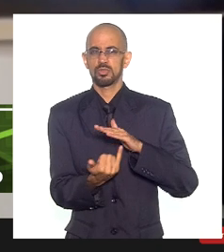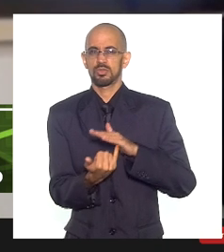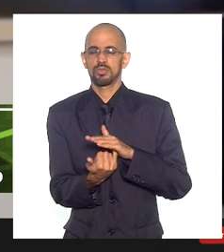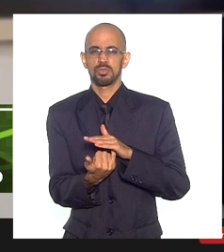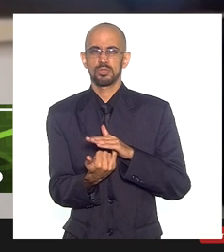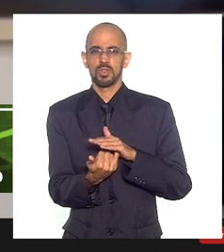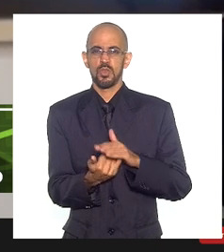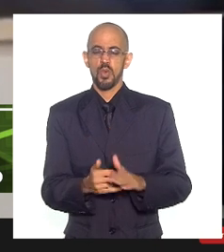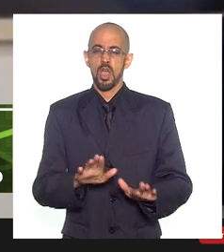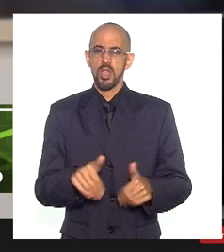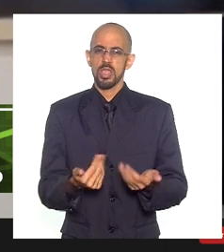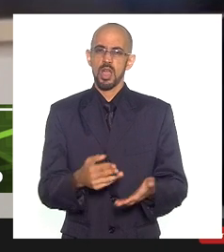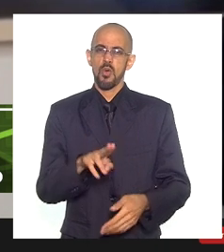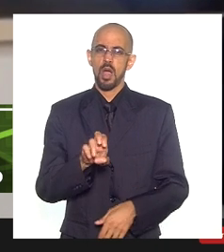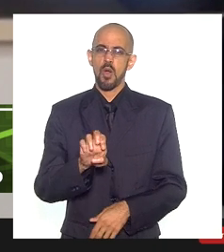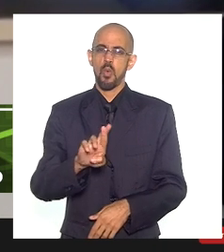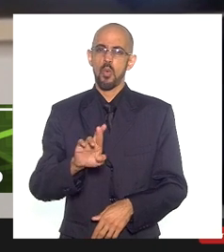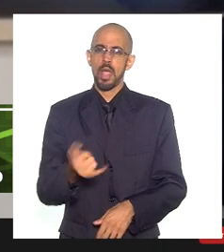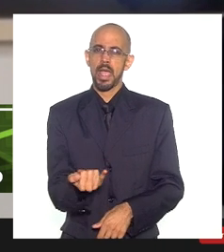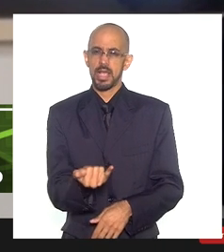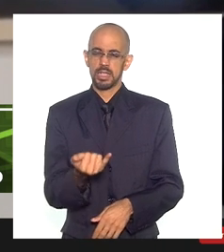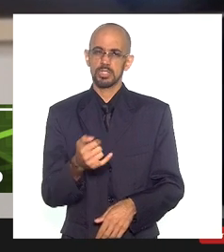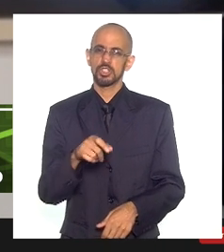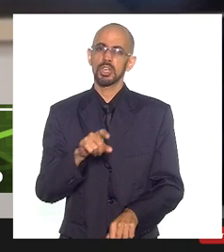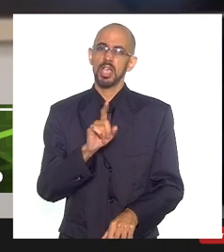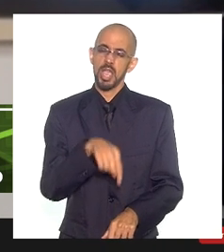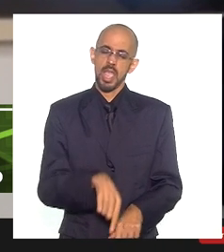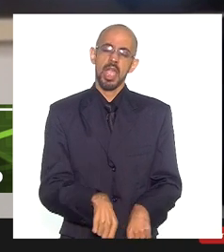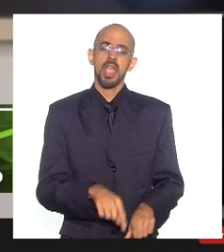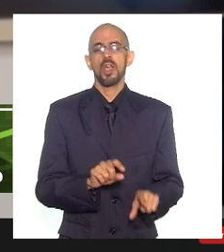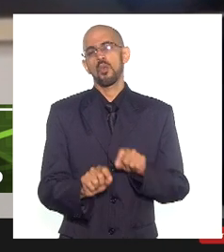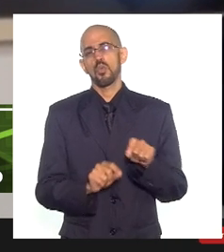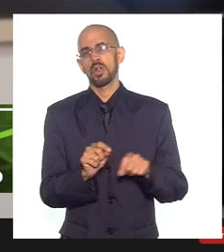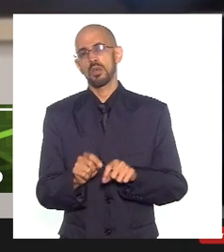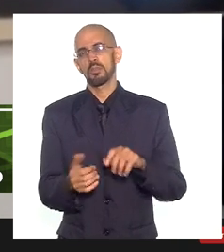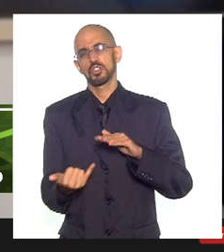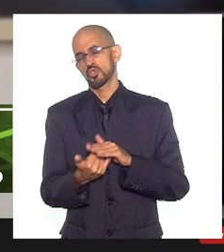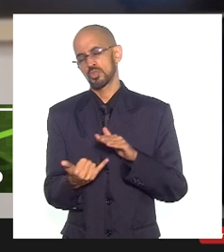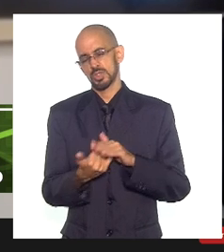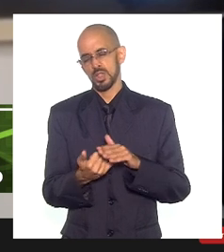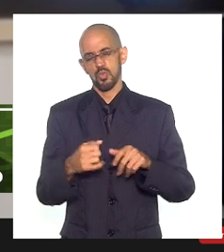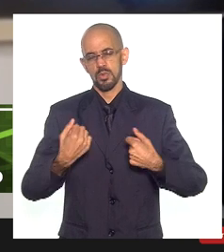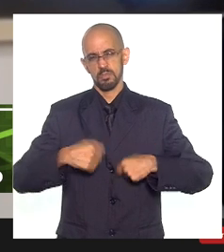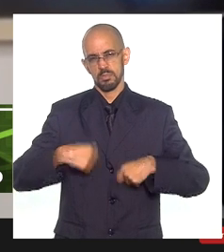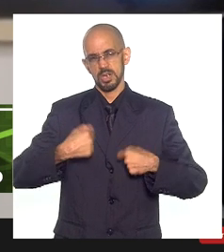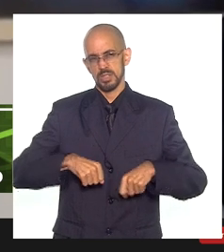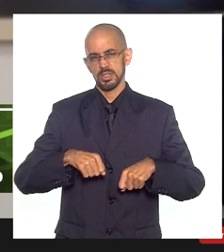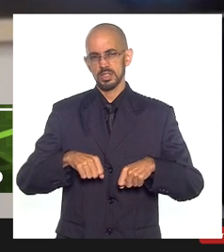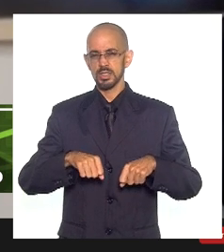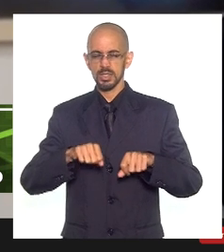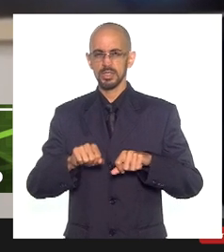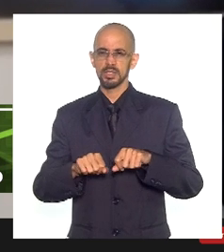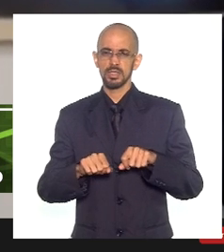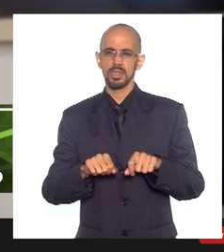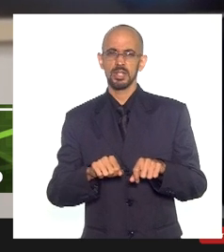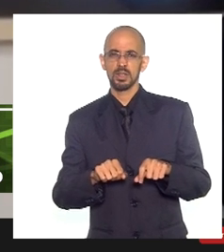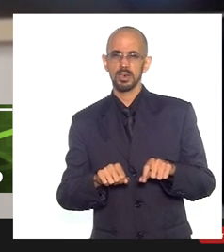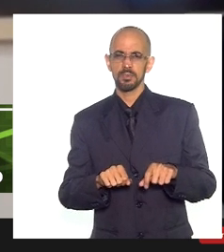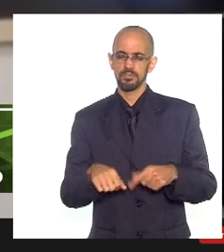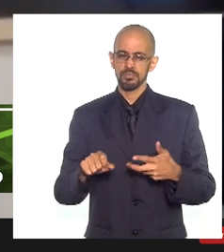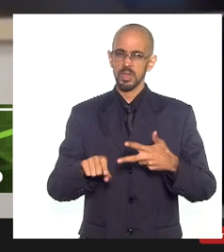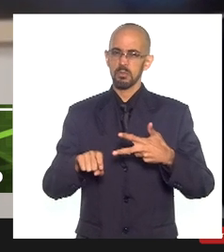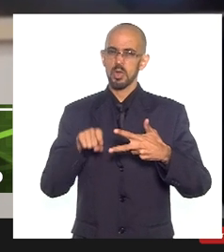é uma instituição que deve ter sempre por parte do